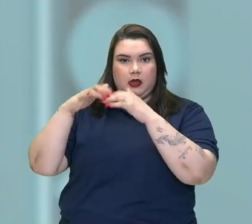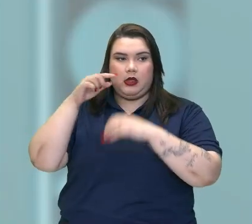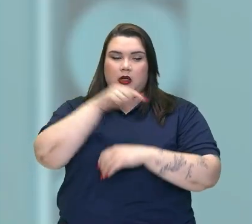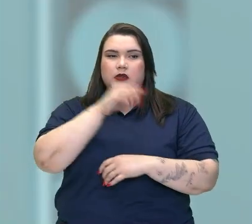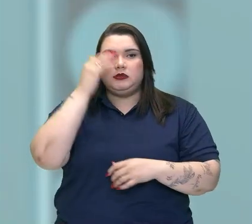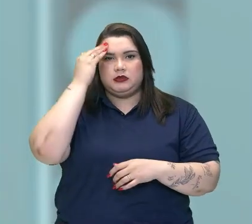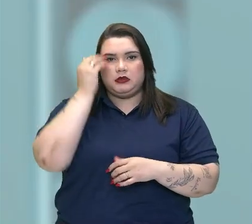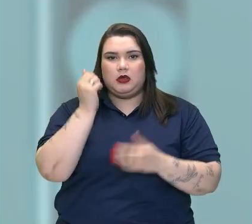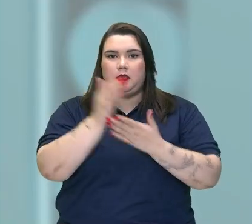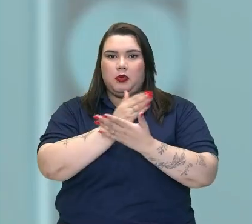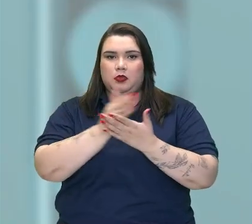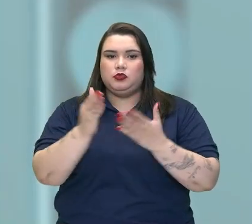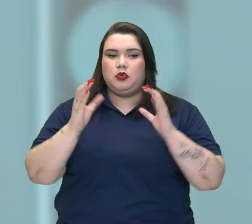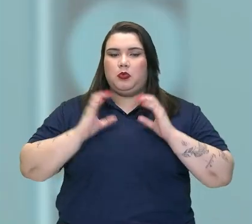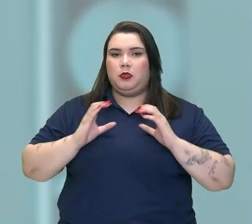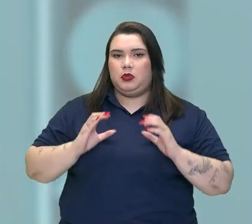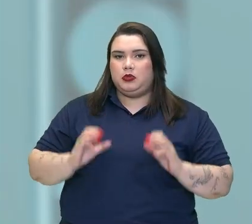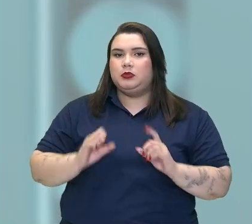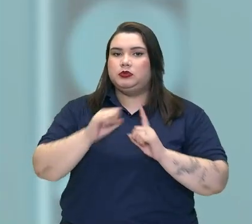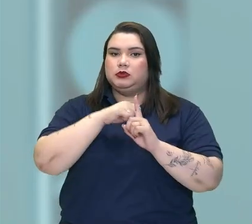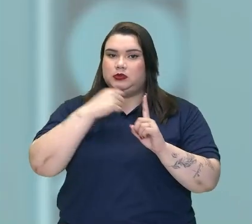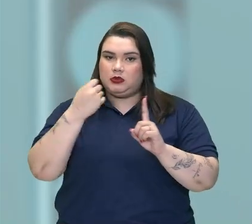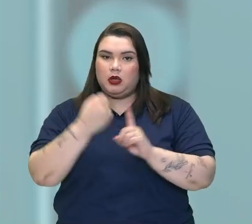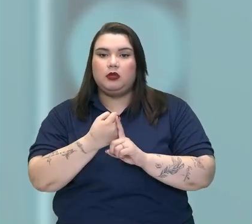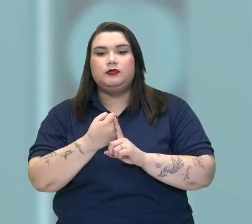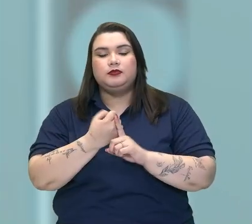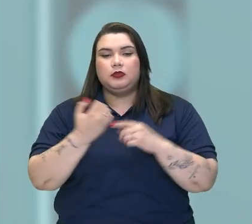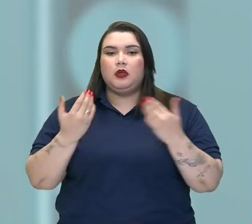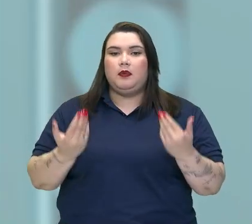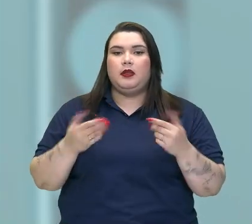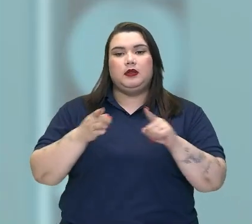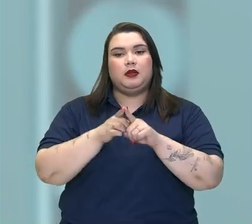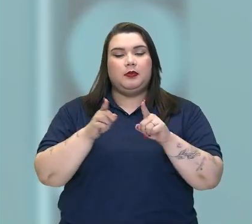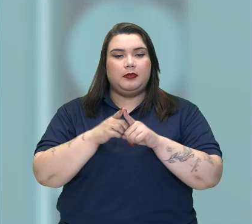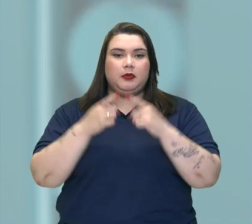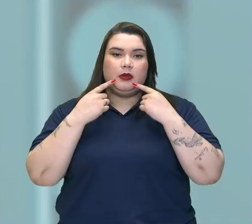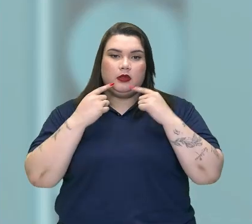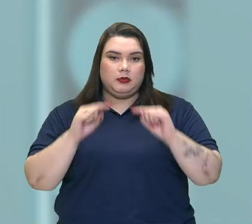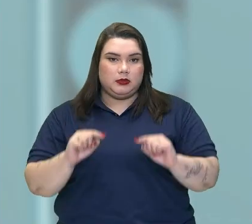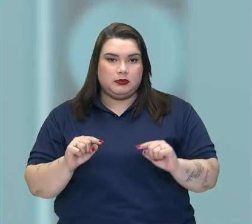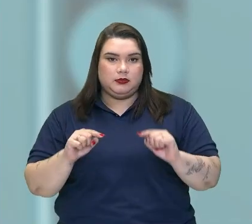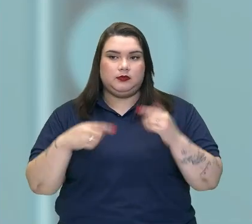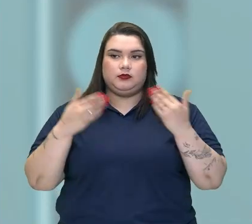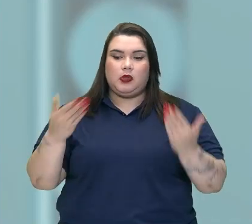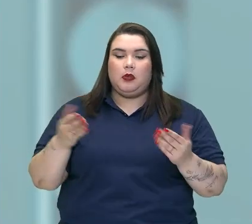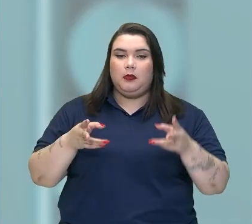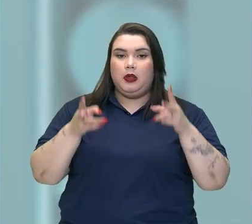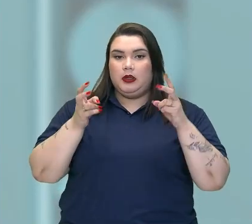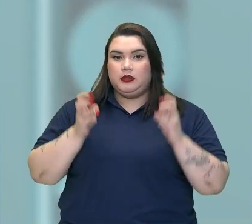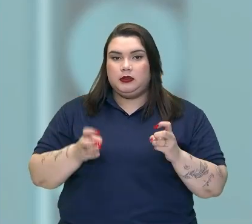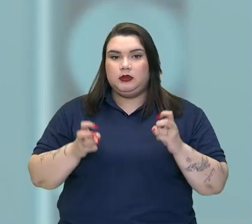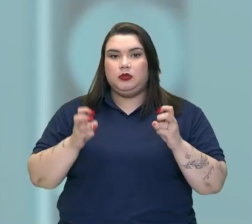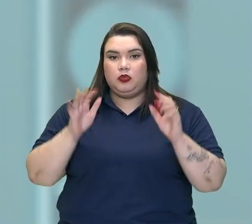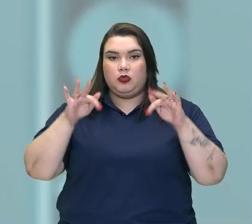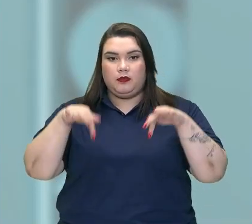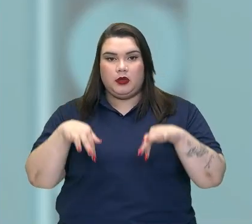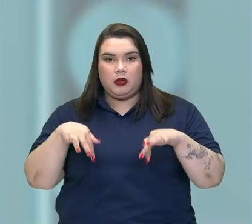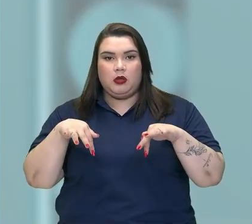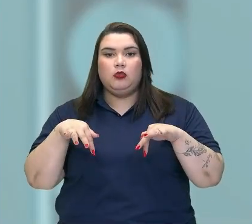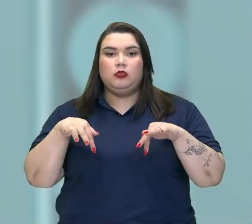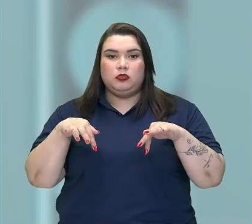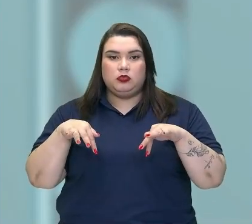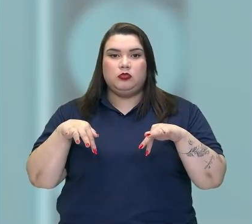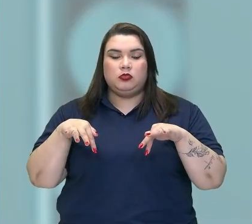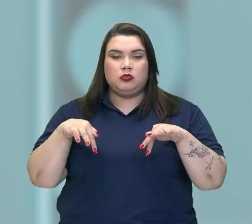algumas normas sociais. Não é assim que funciona. E aí é uma crítica também. E se vocês perceberem aí no final